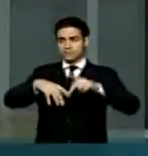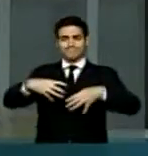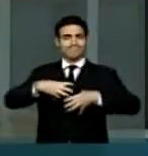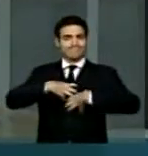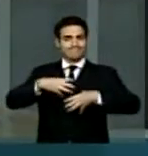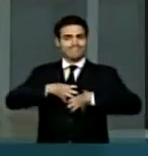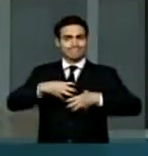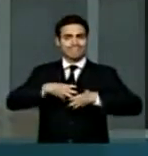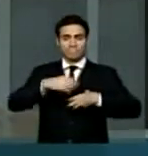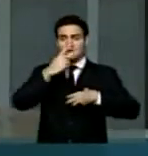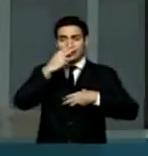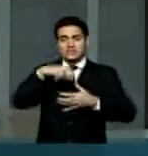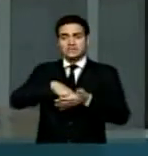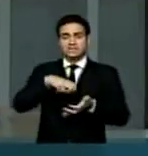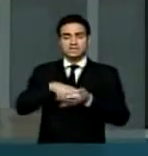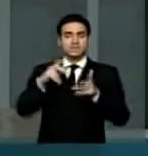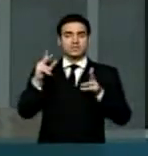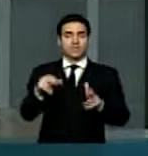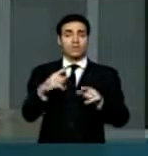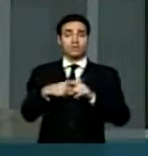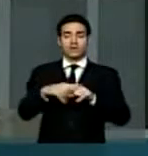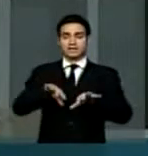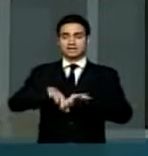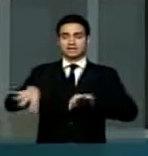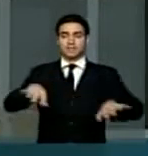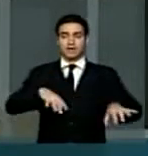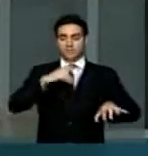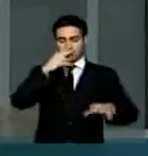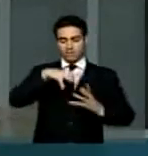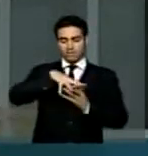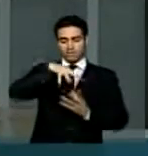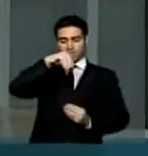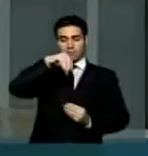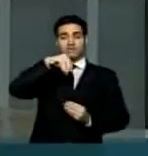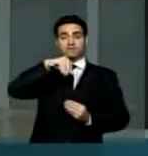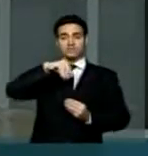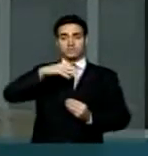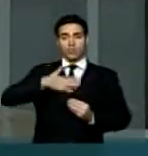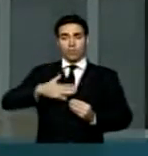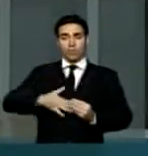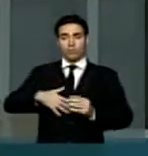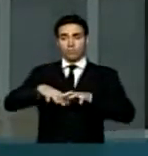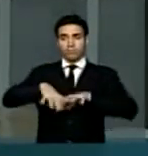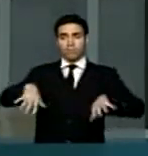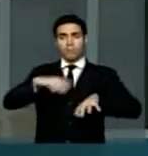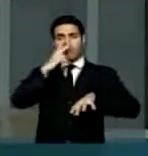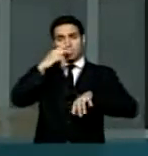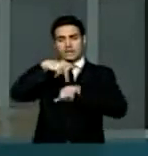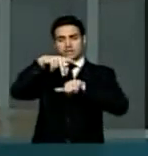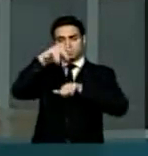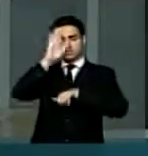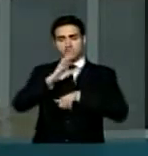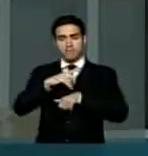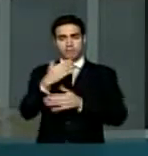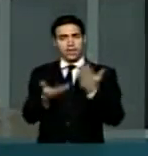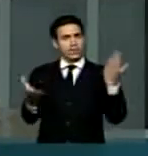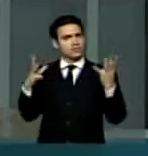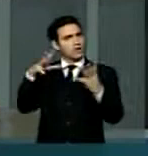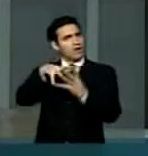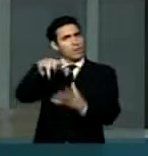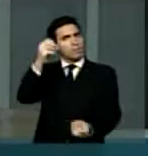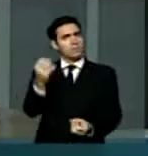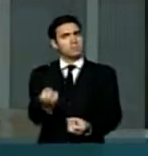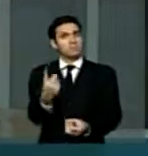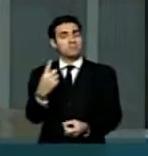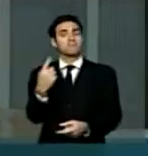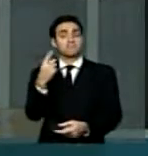que desmembra, que separa corpo de alma. É como se a nação perdesse a sua própria alma, e isso faz com que